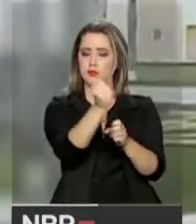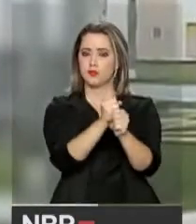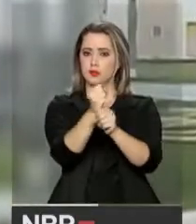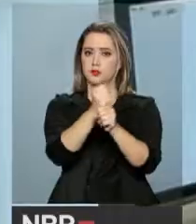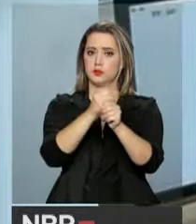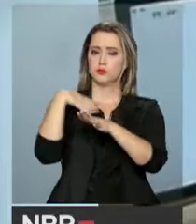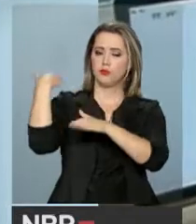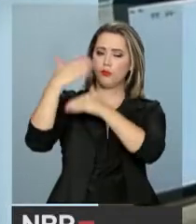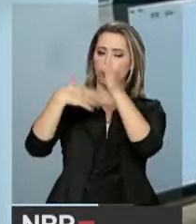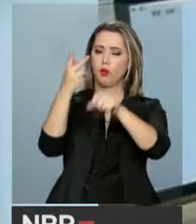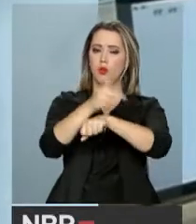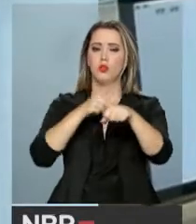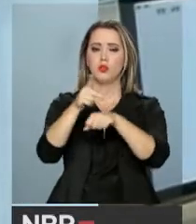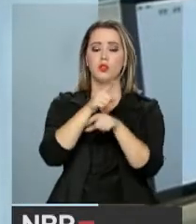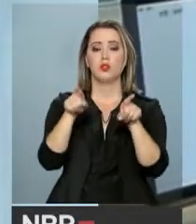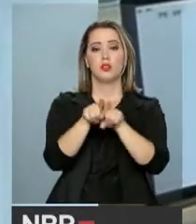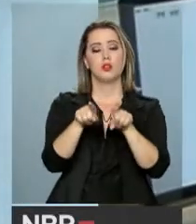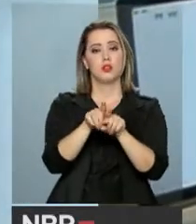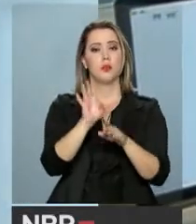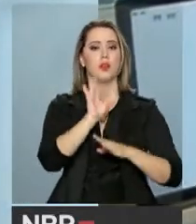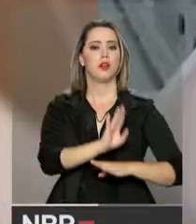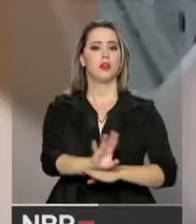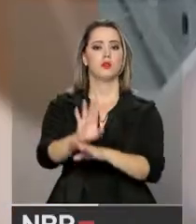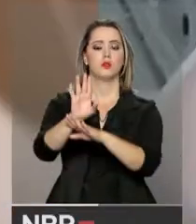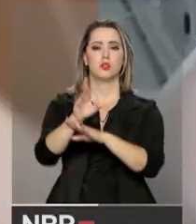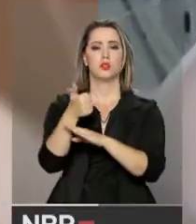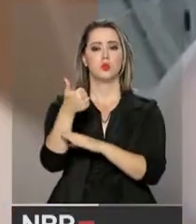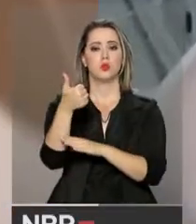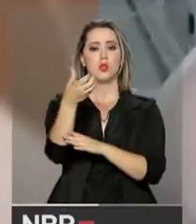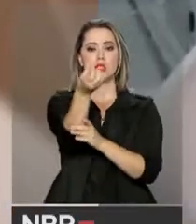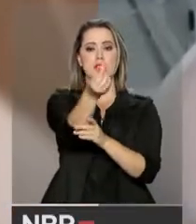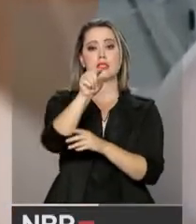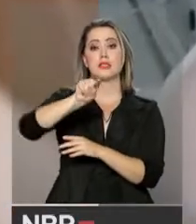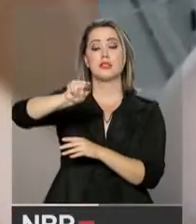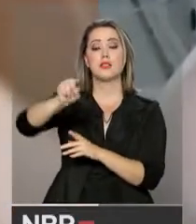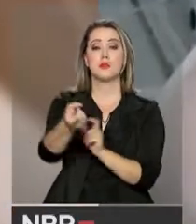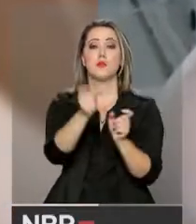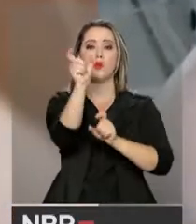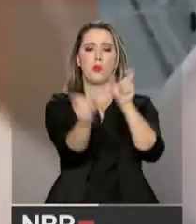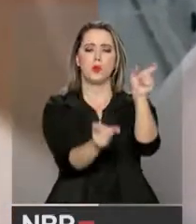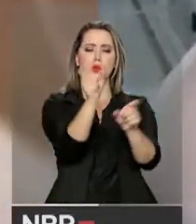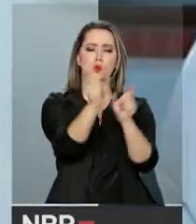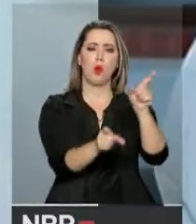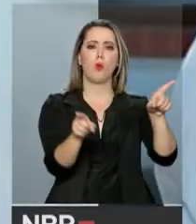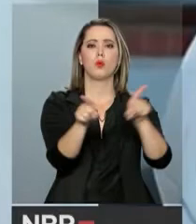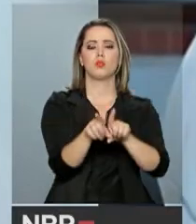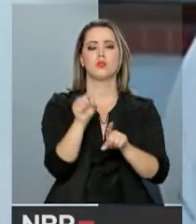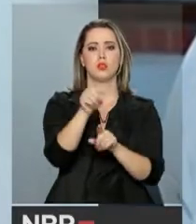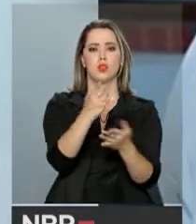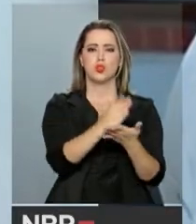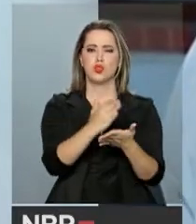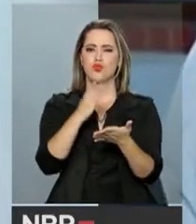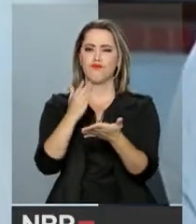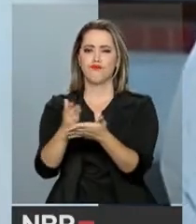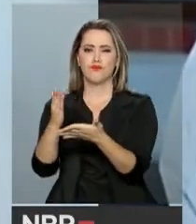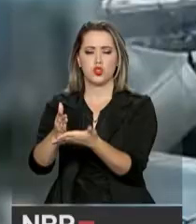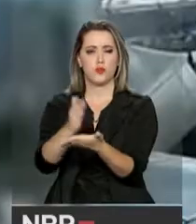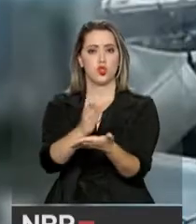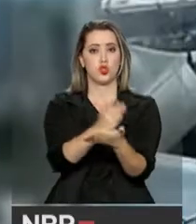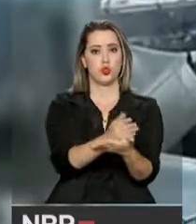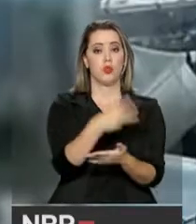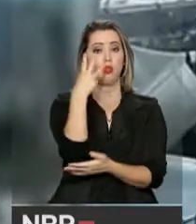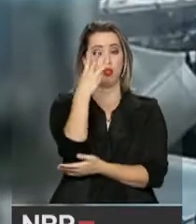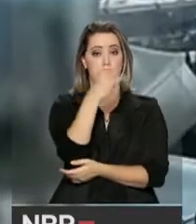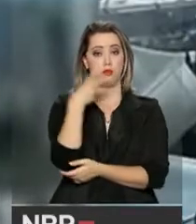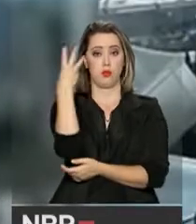no país, conta com o apoio de aproximadamente 16.700 colaboradores, divididos em 3 horários.